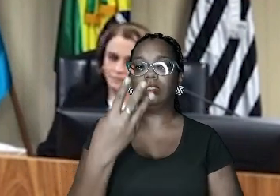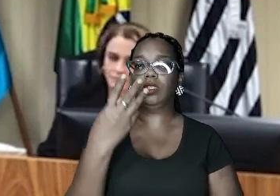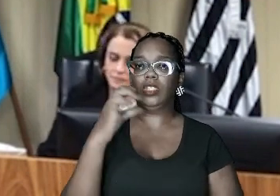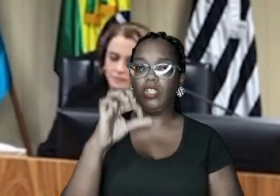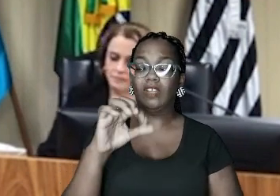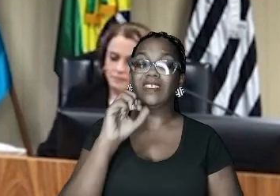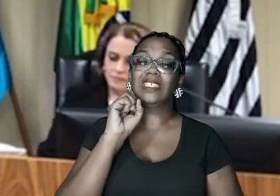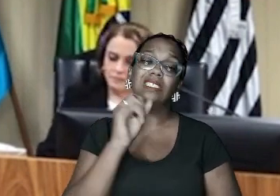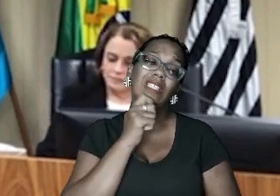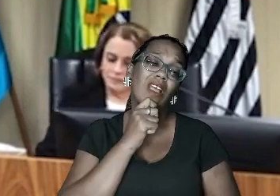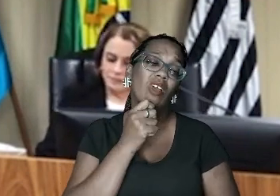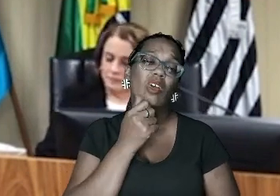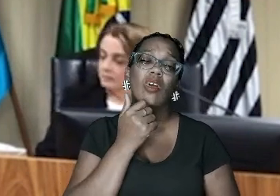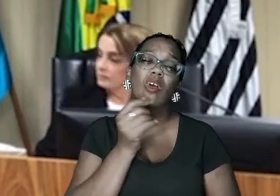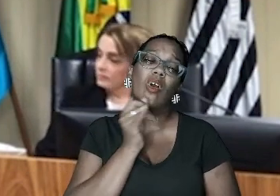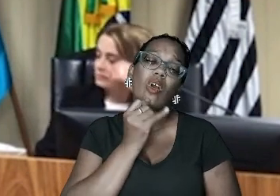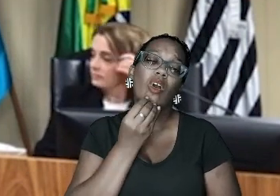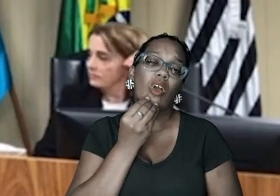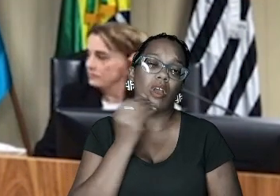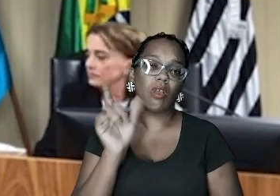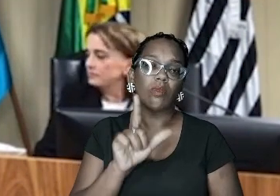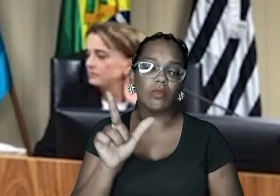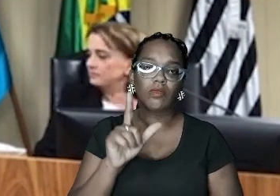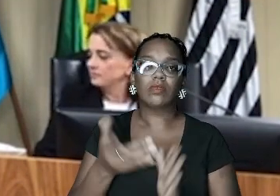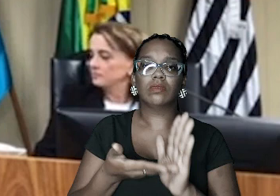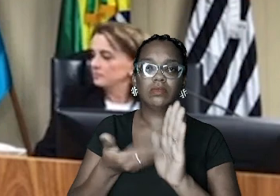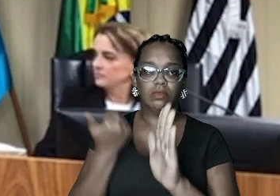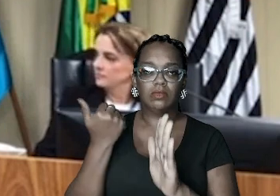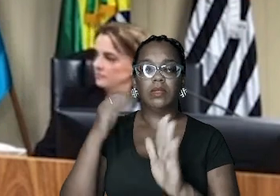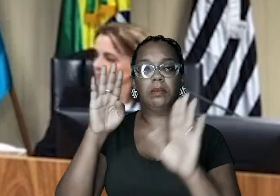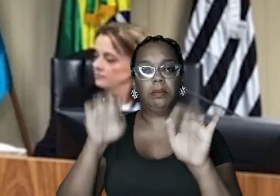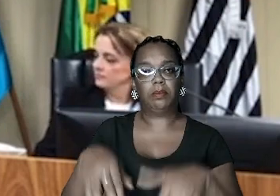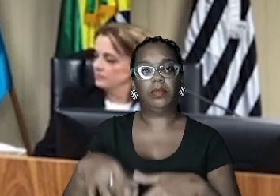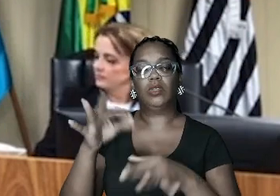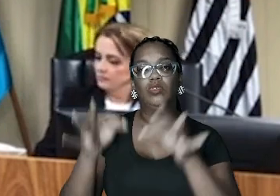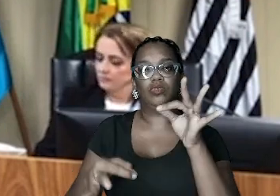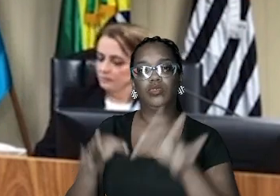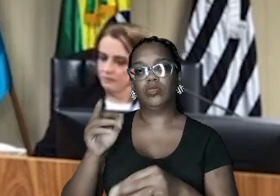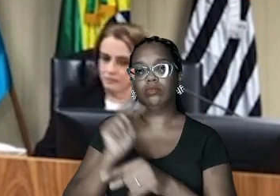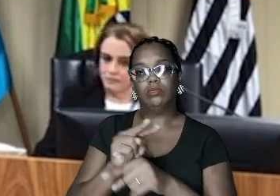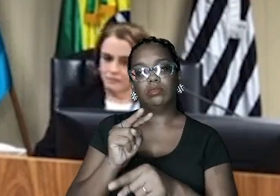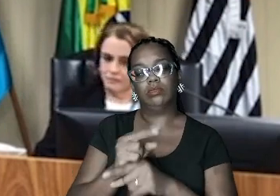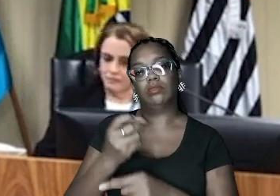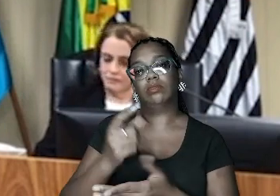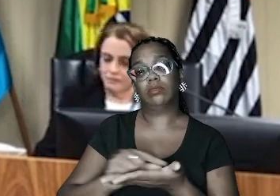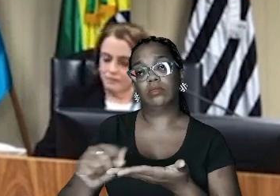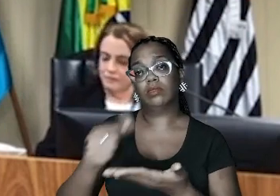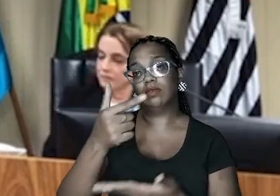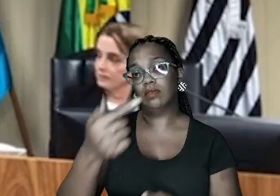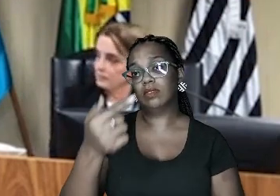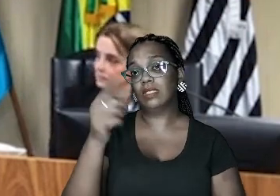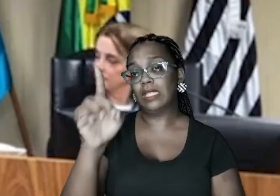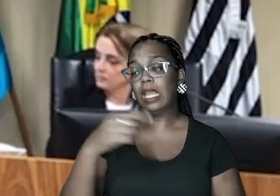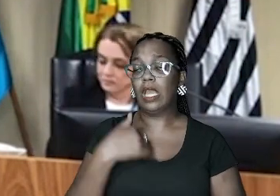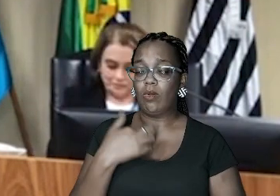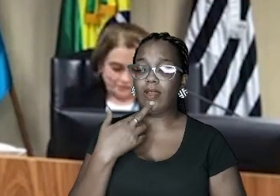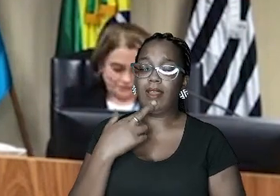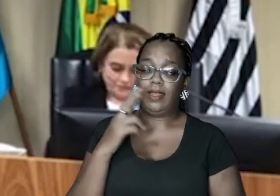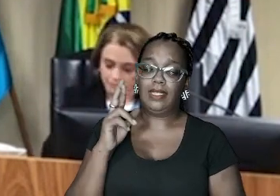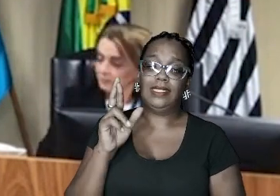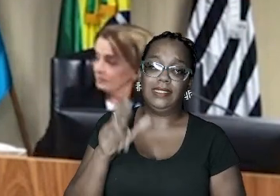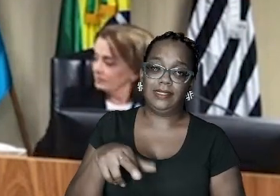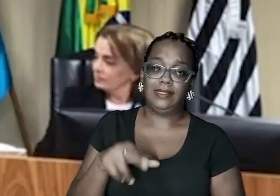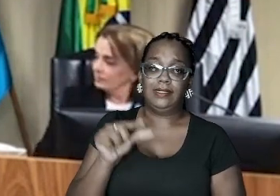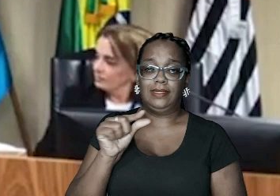descurar da ideia de bem jurídico protegido pelo artigo 27d que eu reconheço de uma forma um pouco